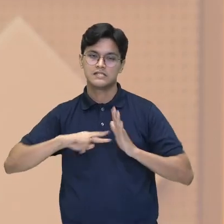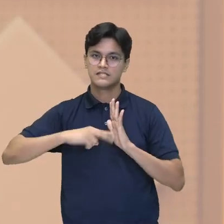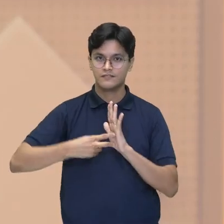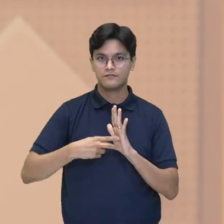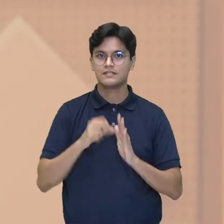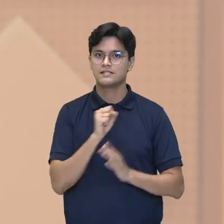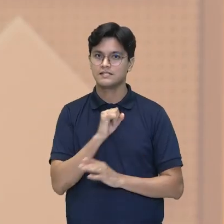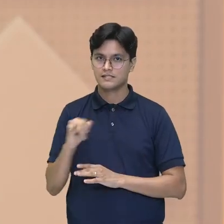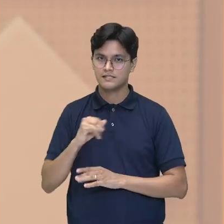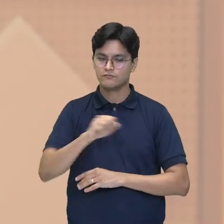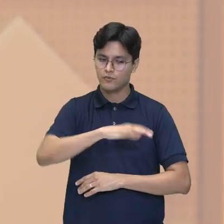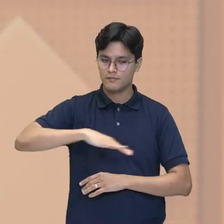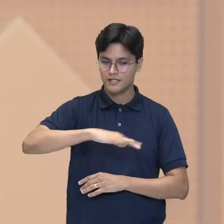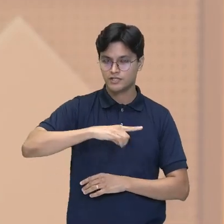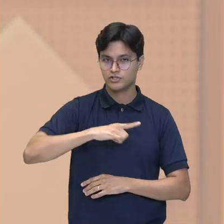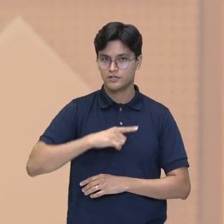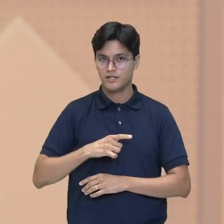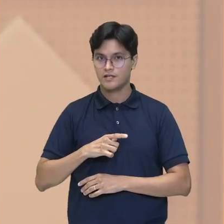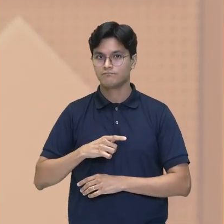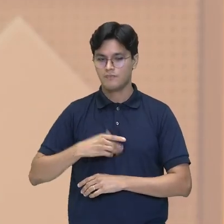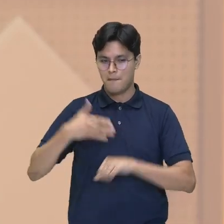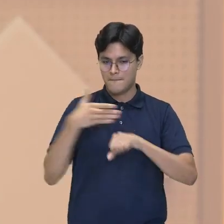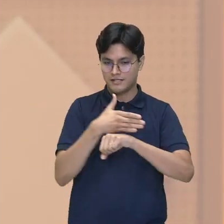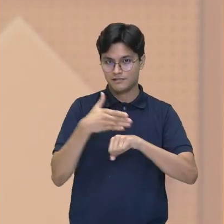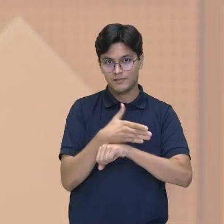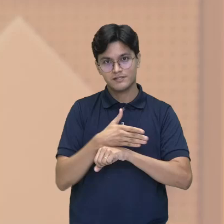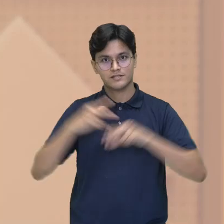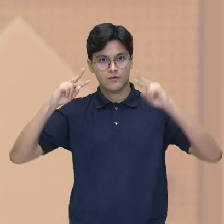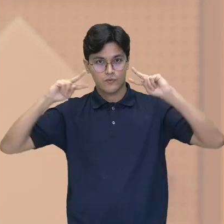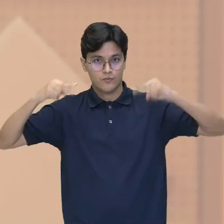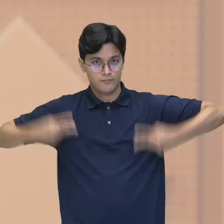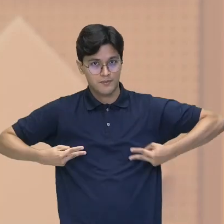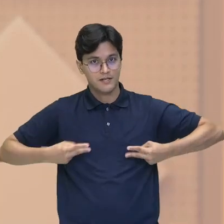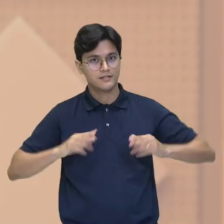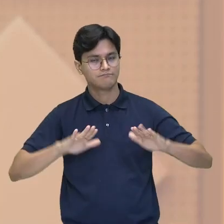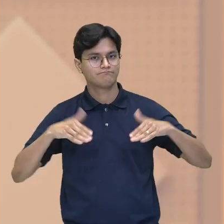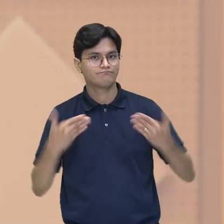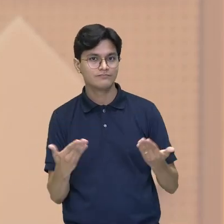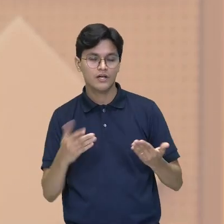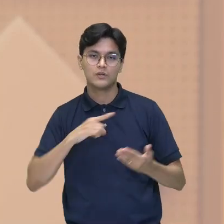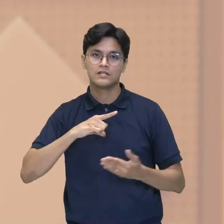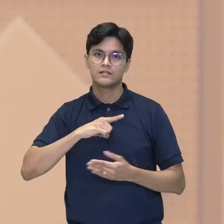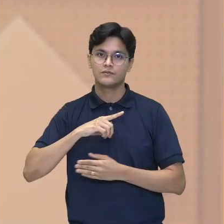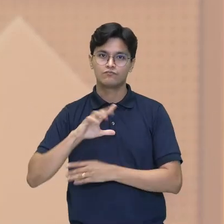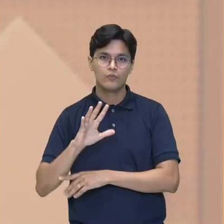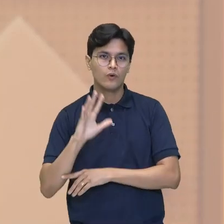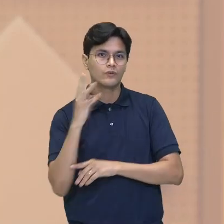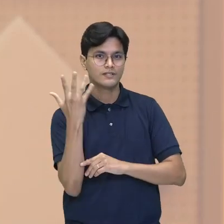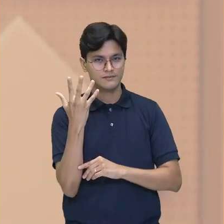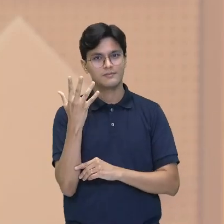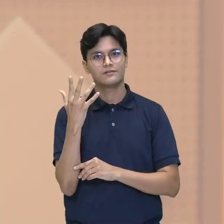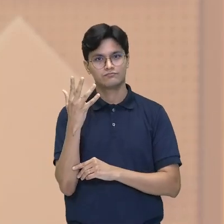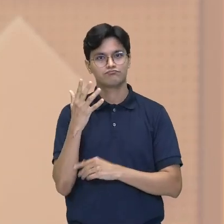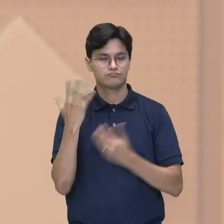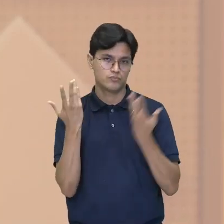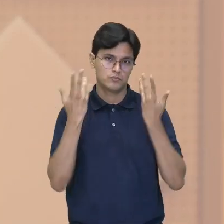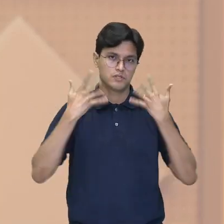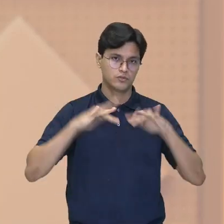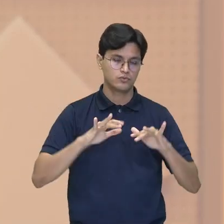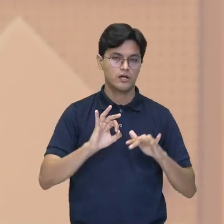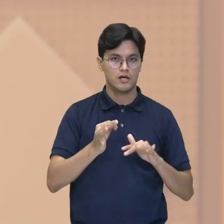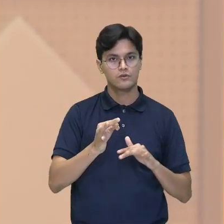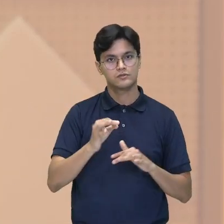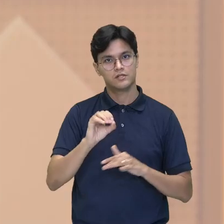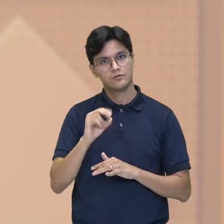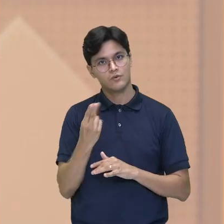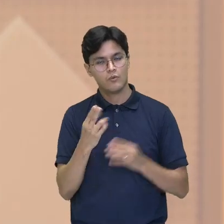o fim de uma determinada situação, de um determinado, vamos dizer assim, bem natural. Também outra